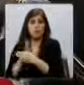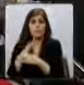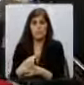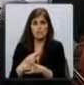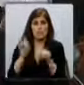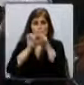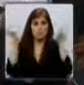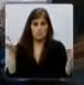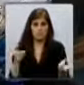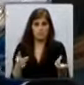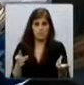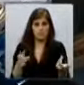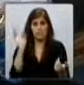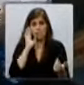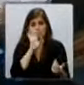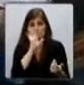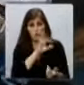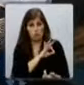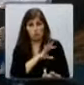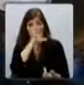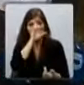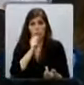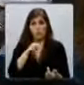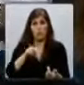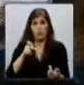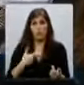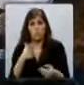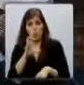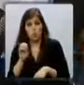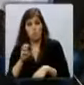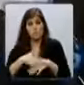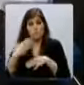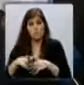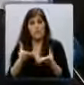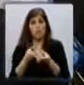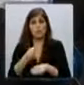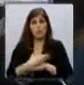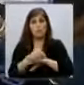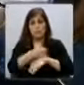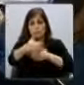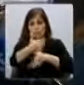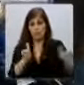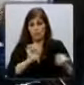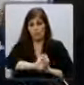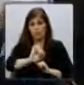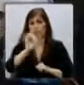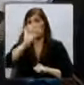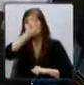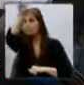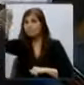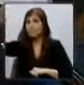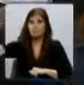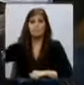às empresas. Portanto, se o Ministro Paiás Maduro saísse do gabinete e pusesse os pés na terra, fosse às empresas, fosse falar com os